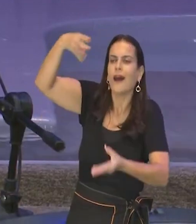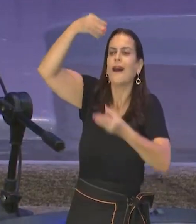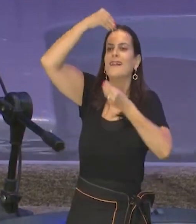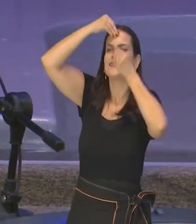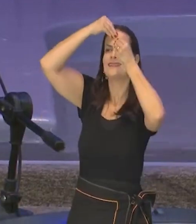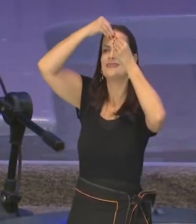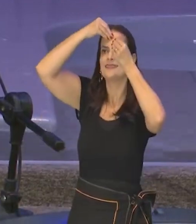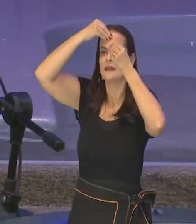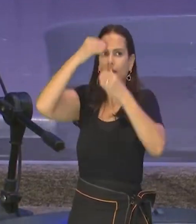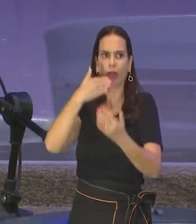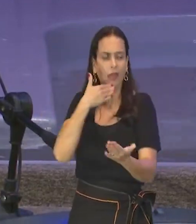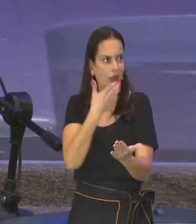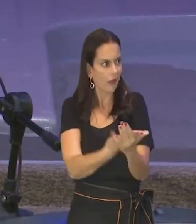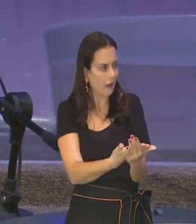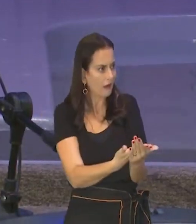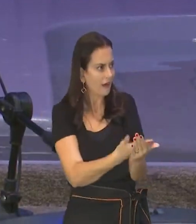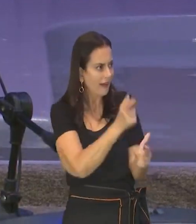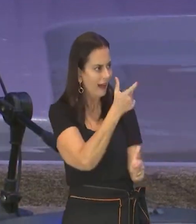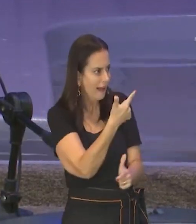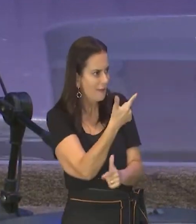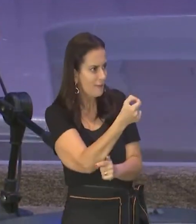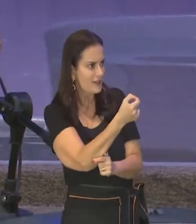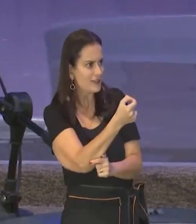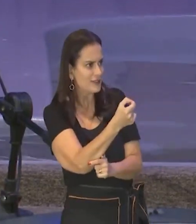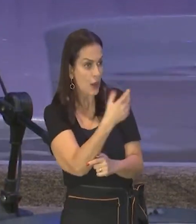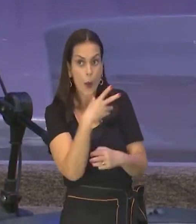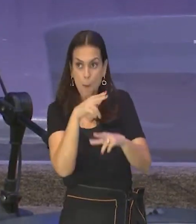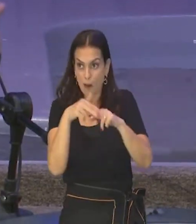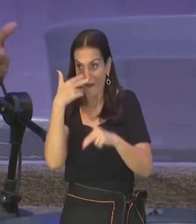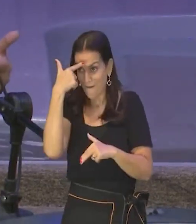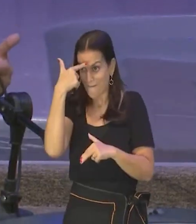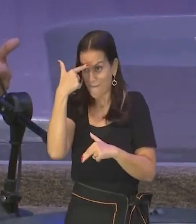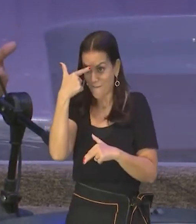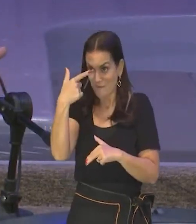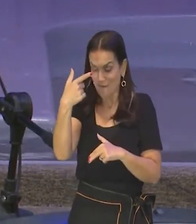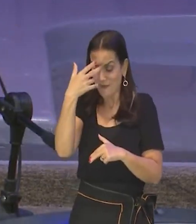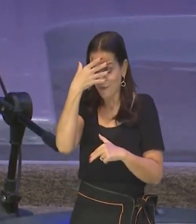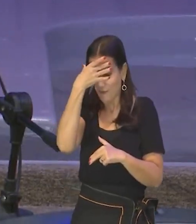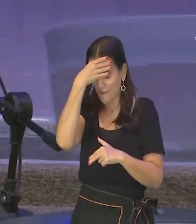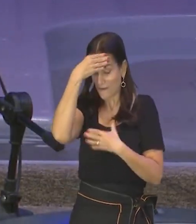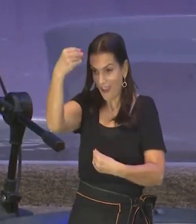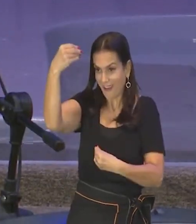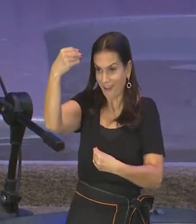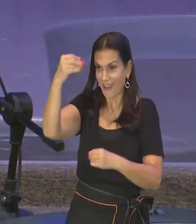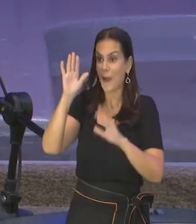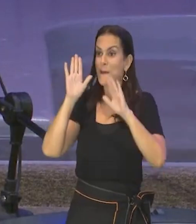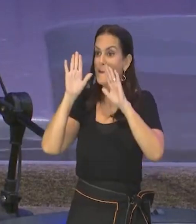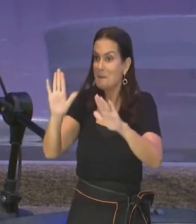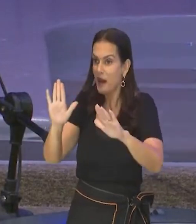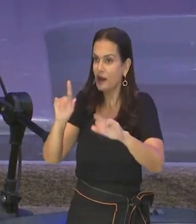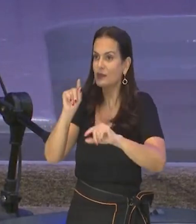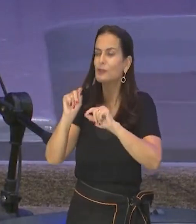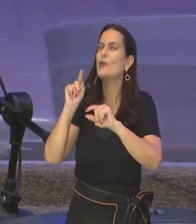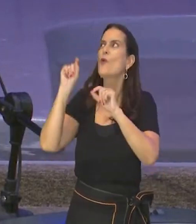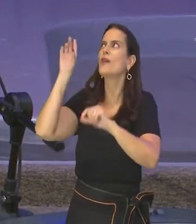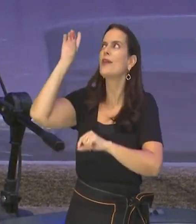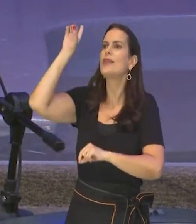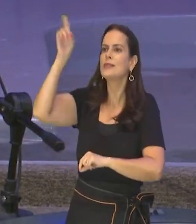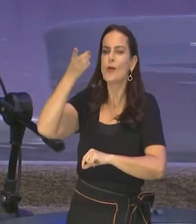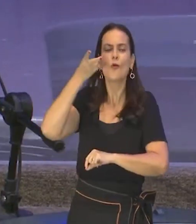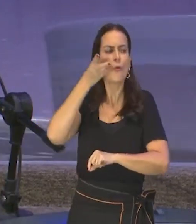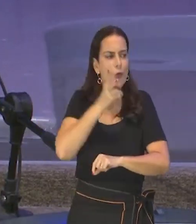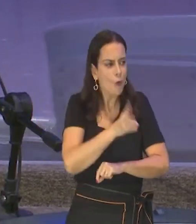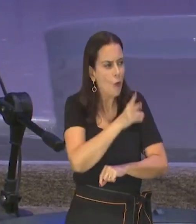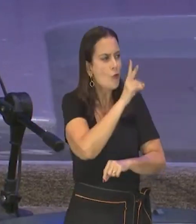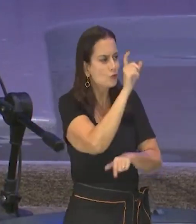Isto nos causa admiração, não somente pela fé que essas pessoas demonstram, mas por aquilo que Deus ainda